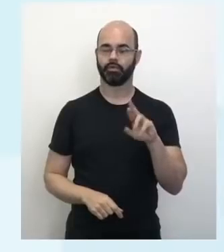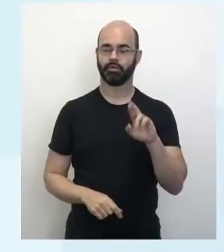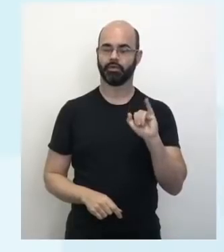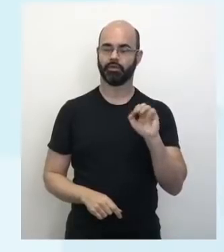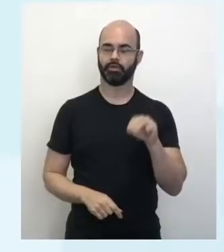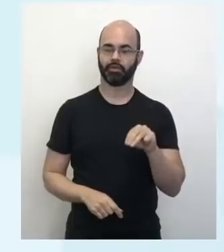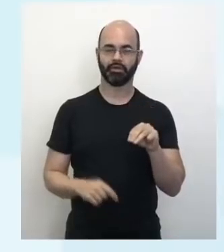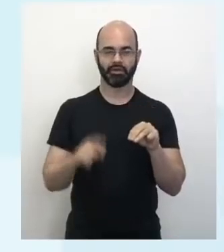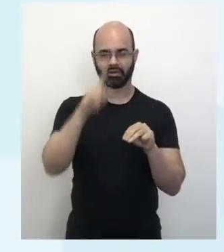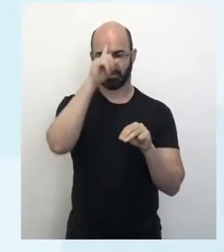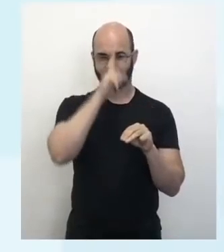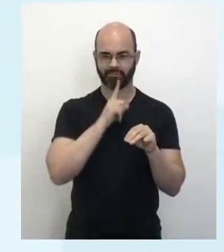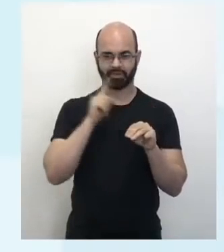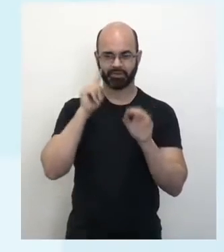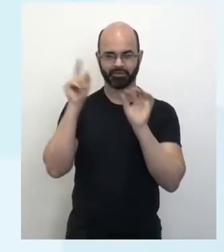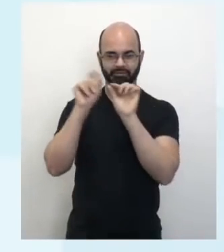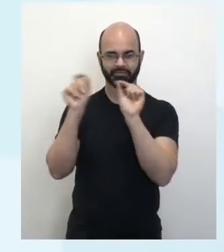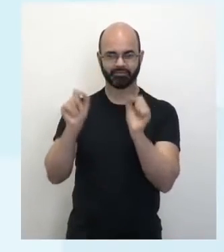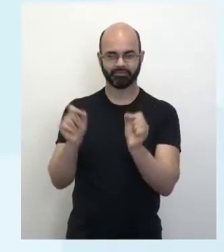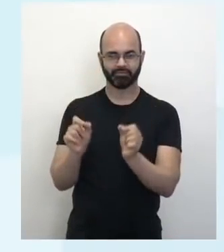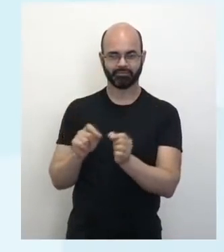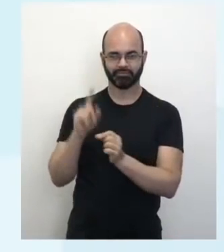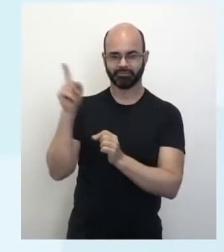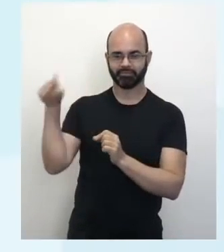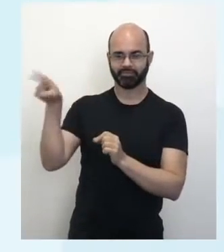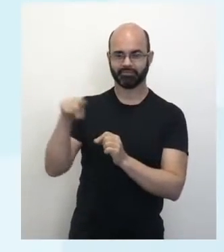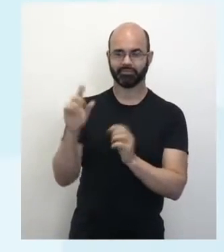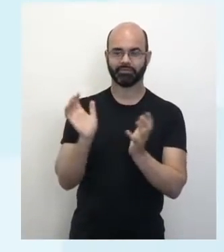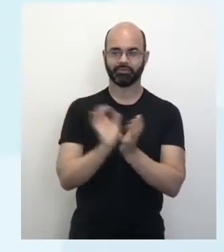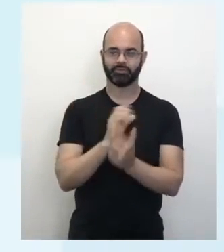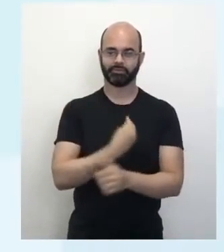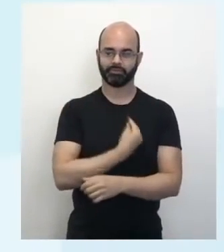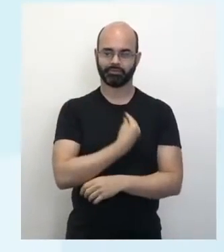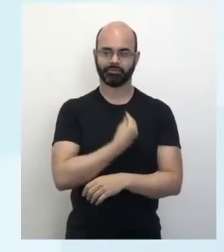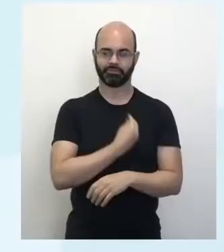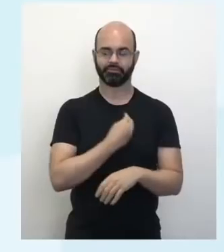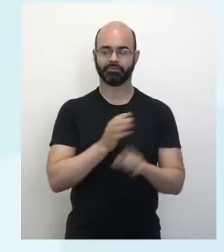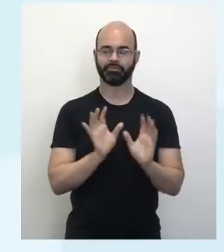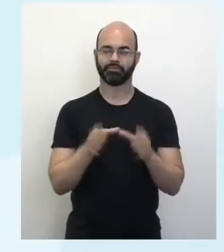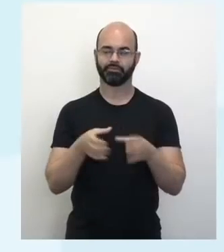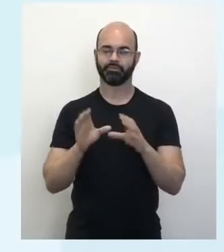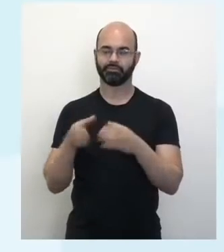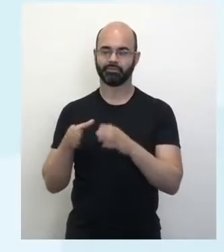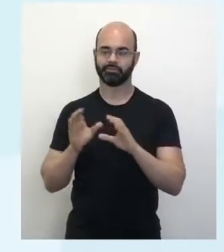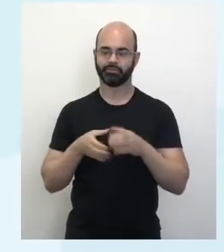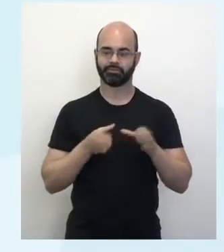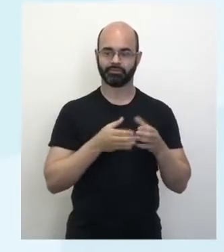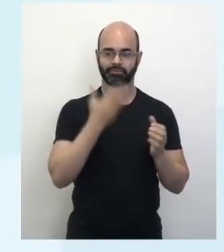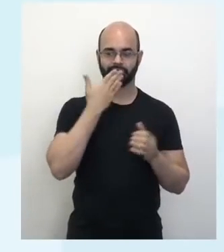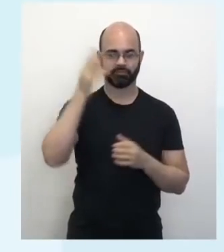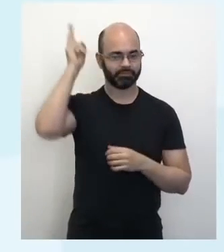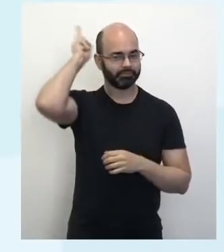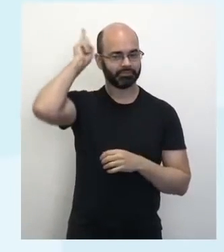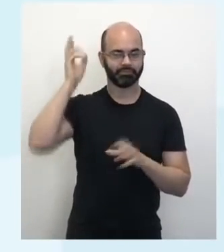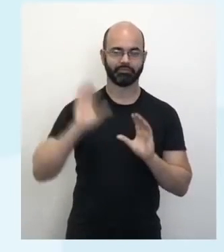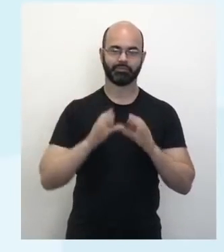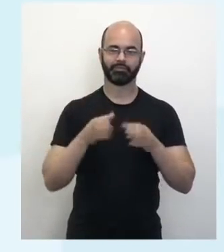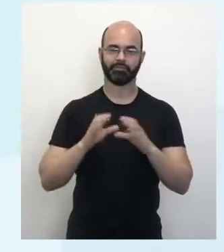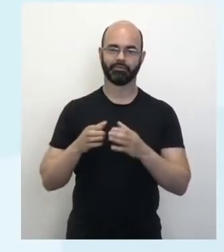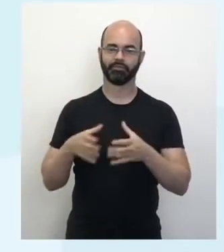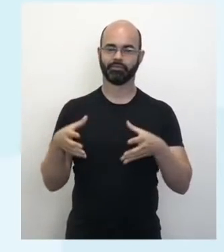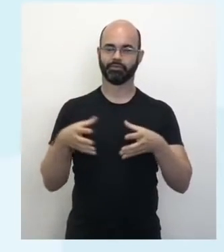em amarelado, né, onde eles vivem, né, e as aldeias que estão nessa região aí. E